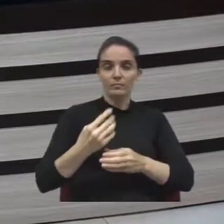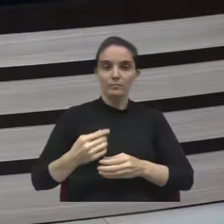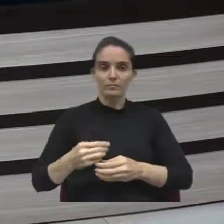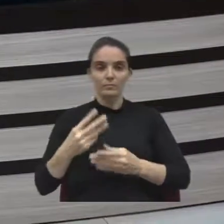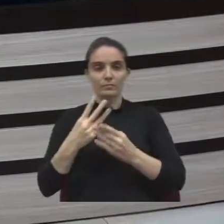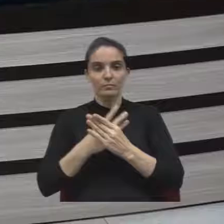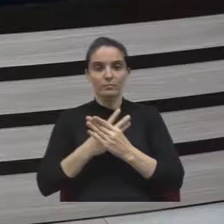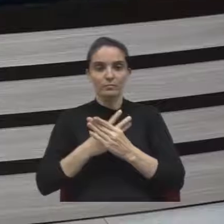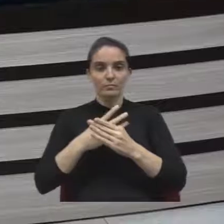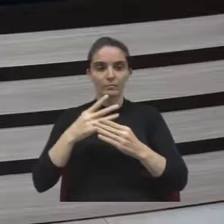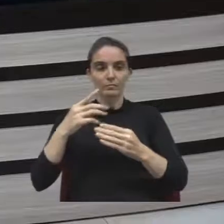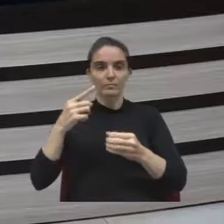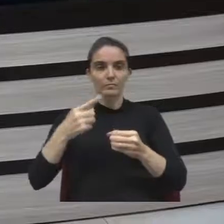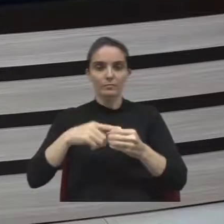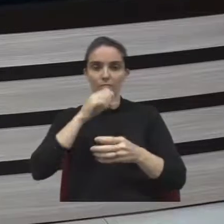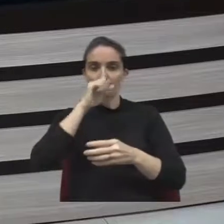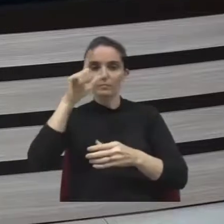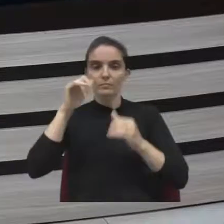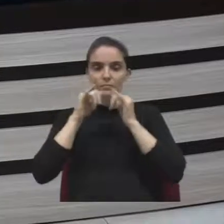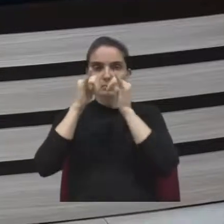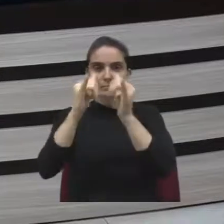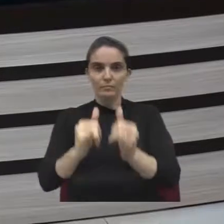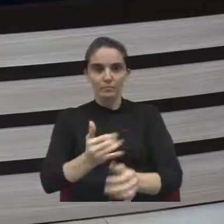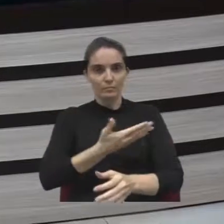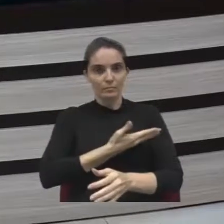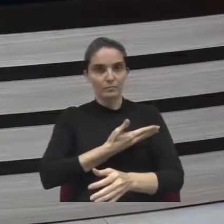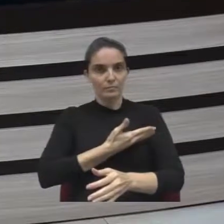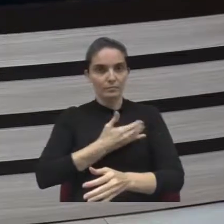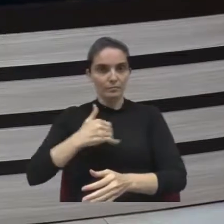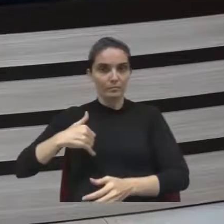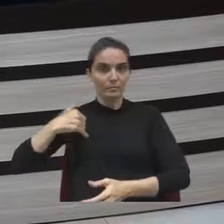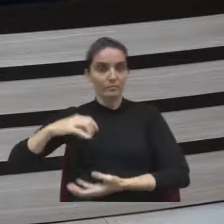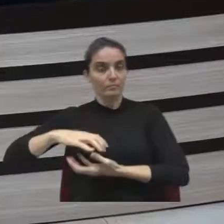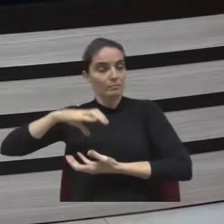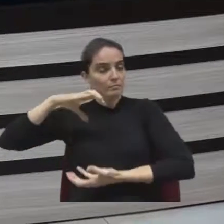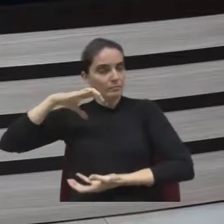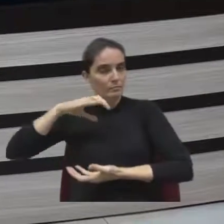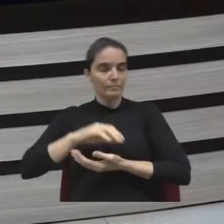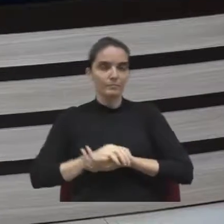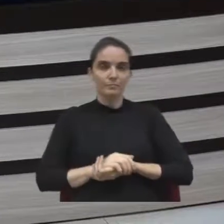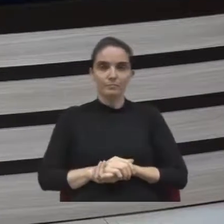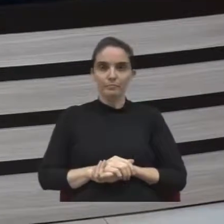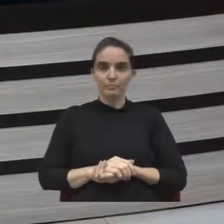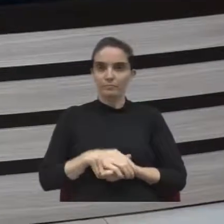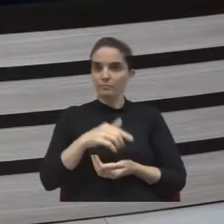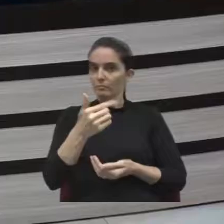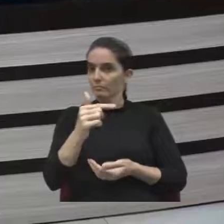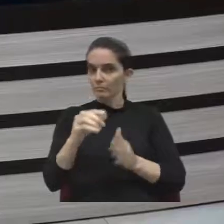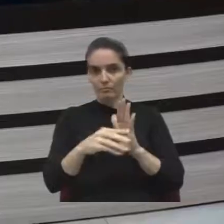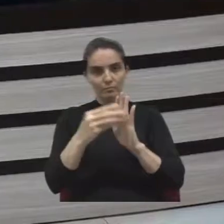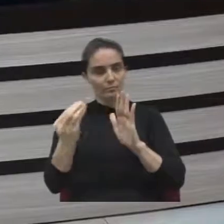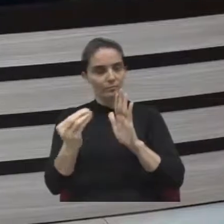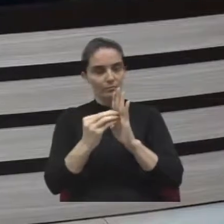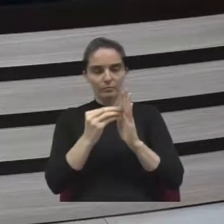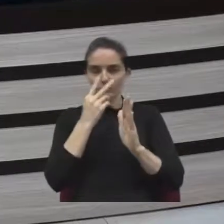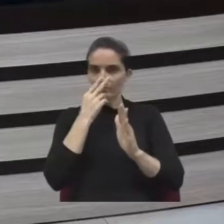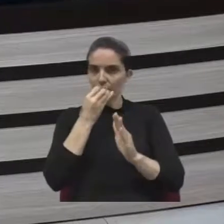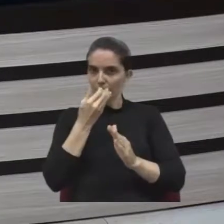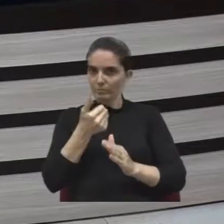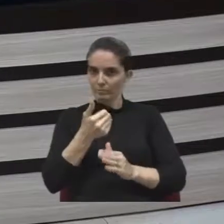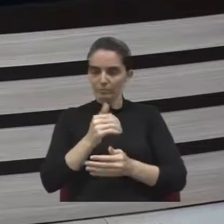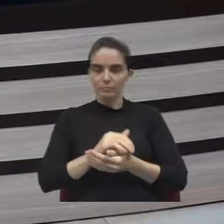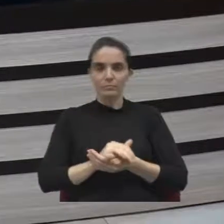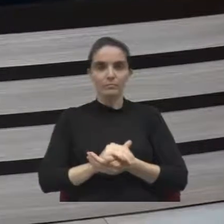Municipal de Limeira a campanha Amigo do Idoso e da outras providências. O projeto não contém emendas e o parecer é favorável. O projeto